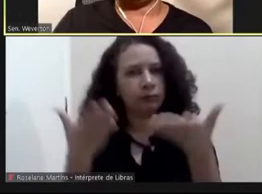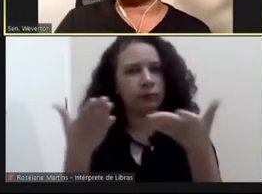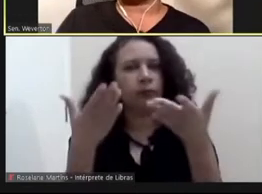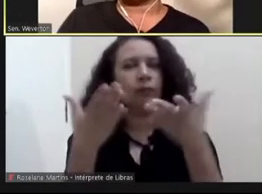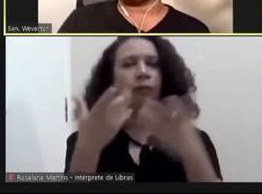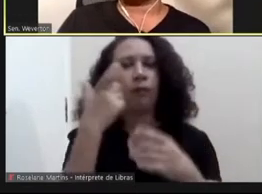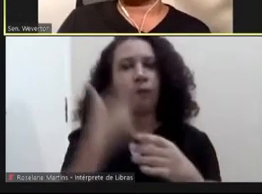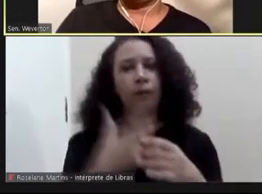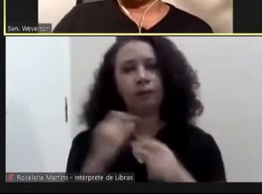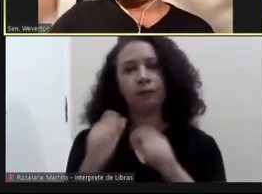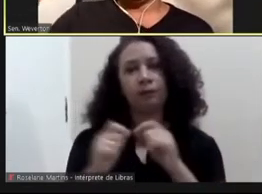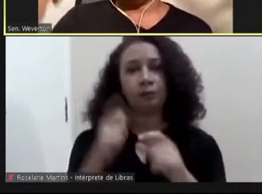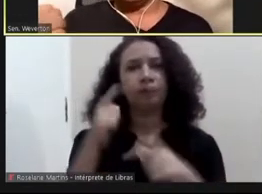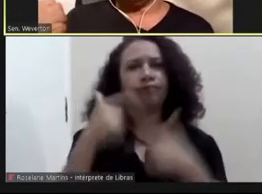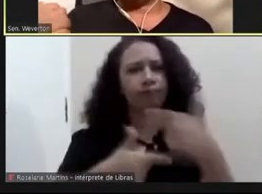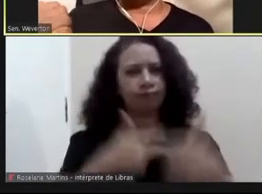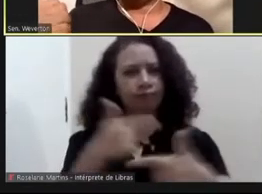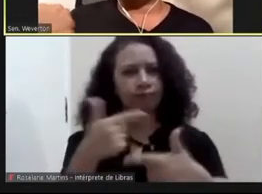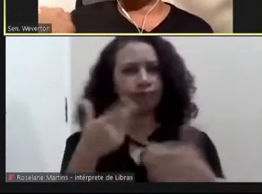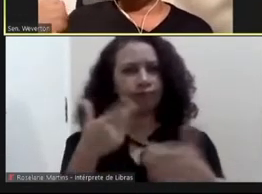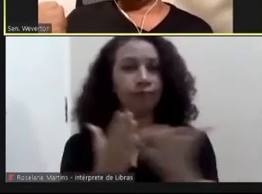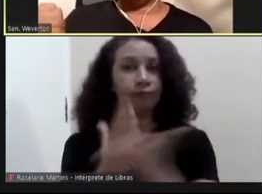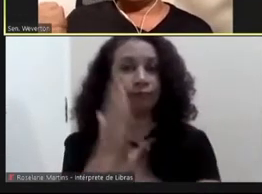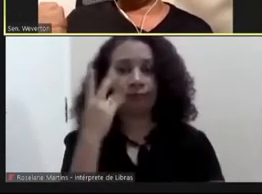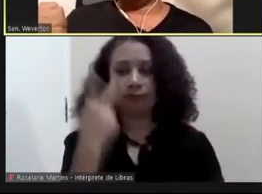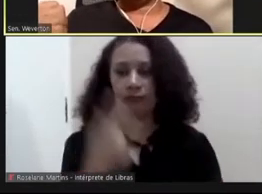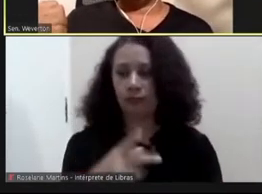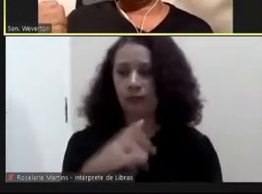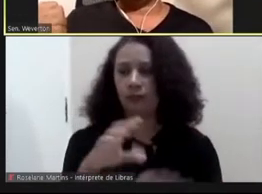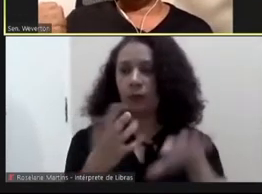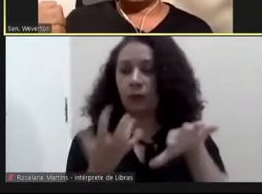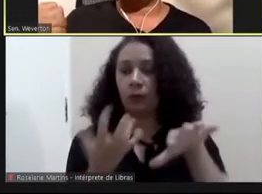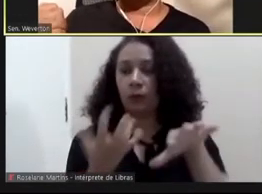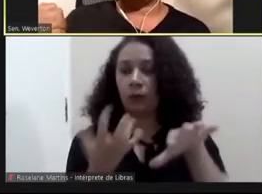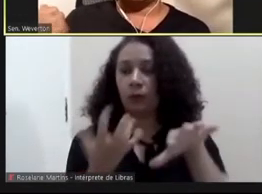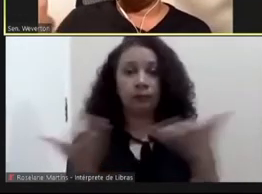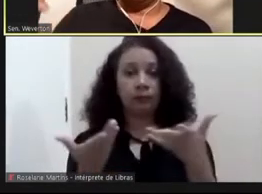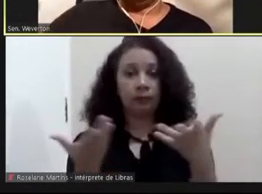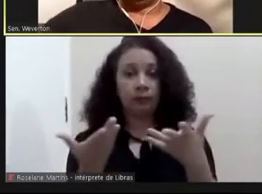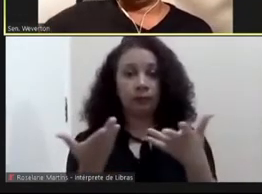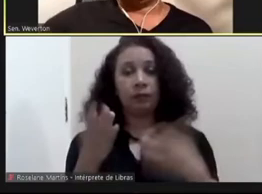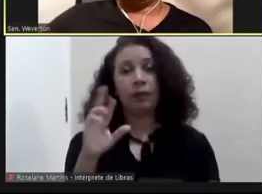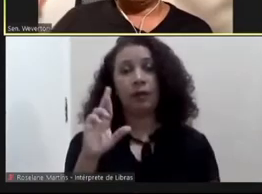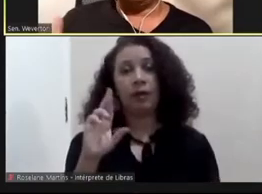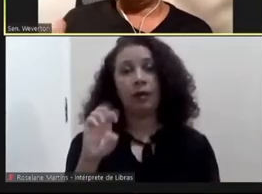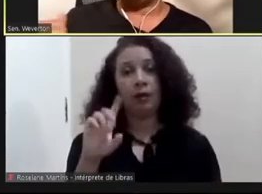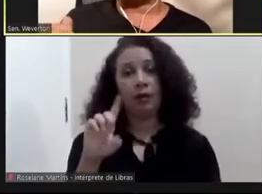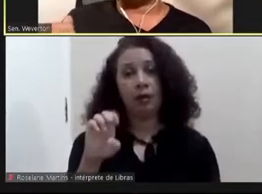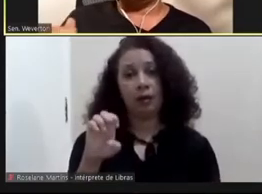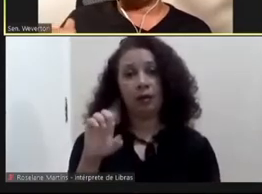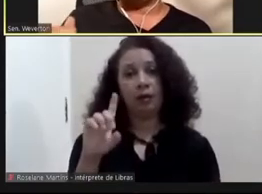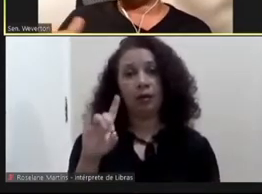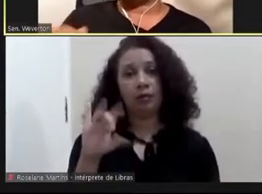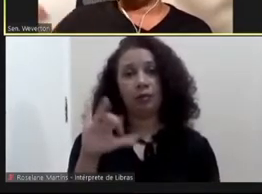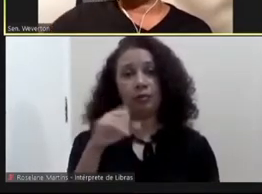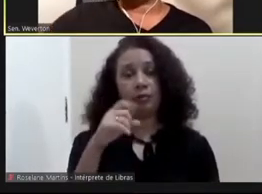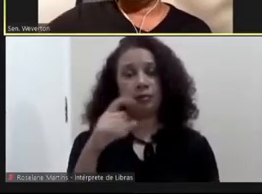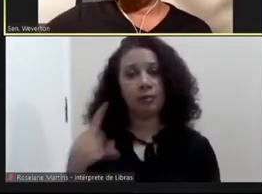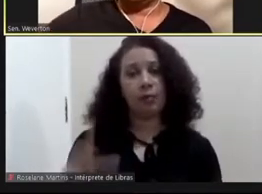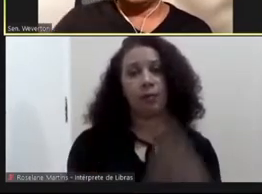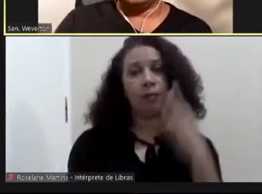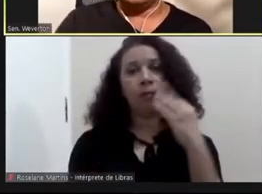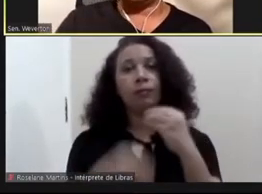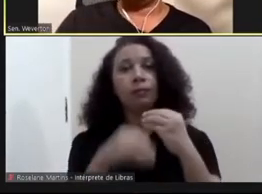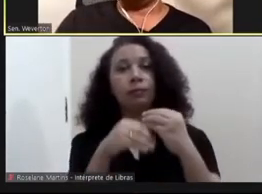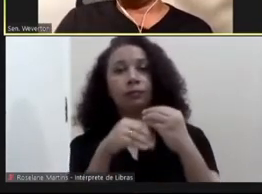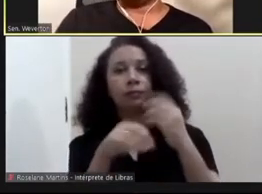para aprová-la aqui no Congresso. Agora mesmo, na reedição dela, que nós estamos tentando reeditar, eu entrei com uma emenda, estou